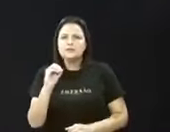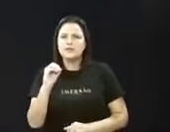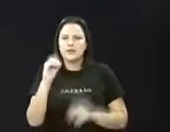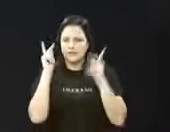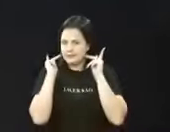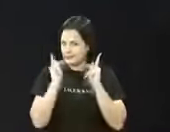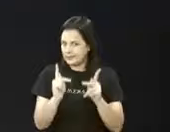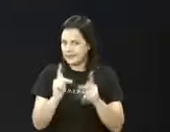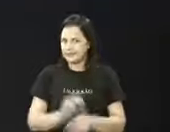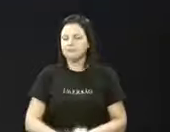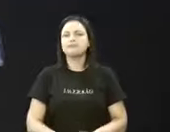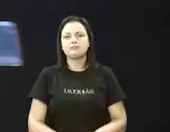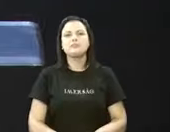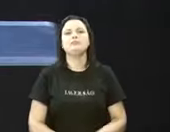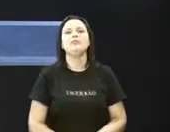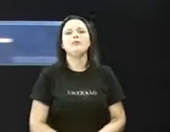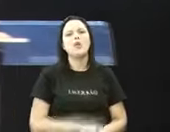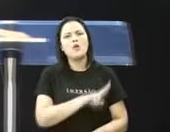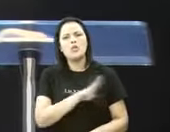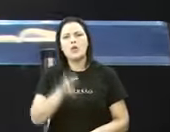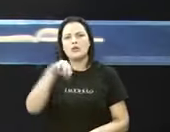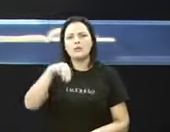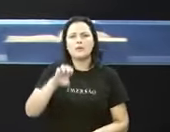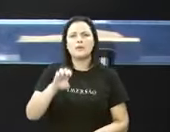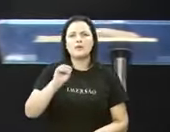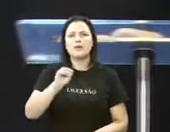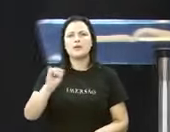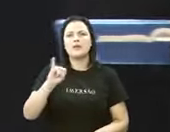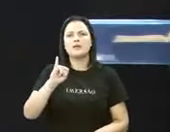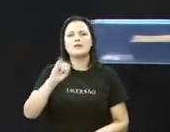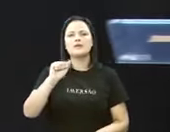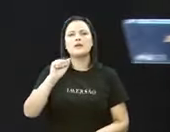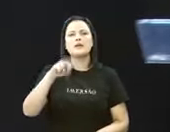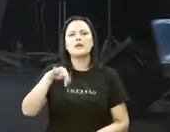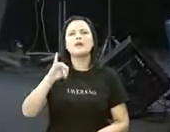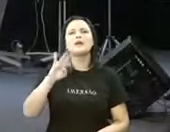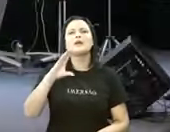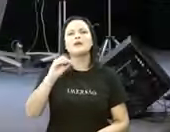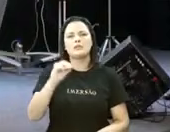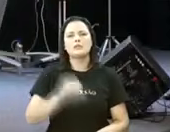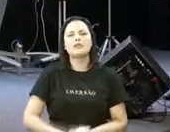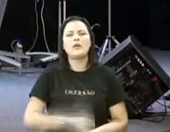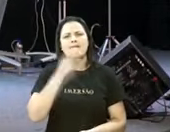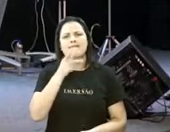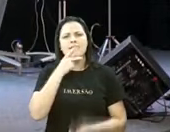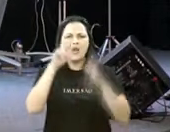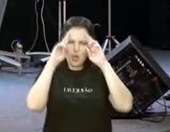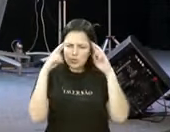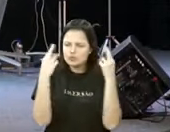profeta messiânico. O homem que falou com mais expressão sobre o reinado do